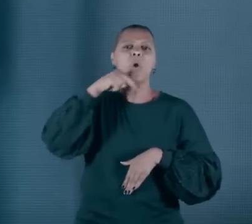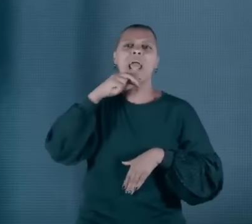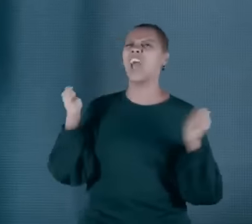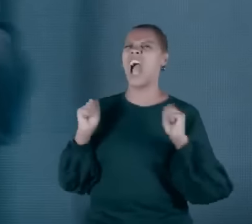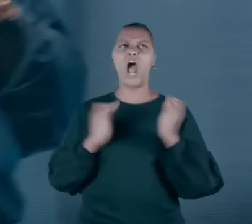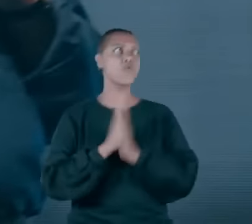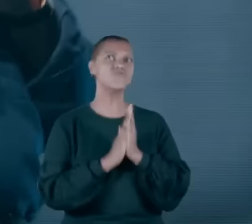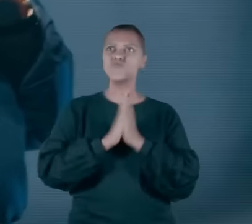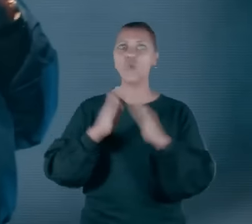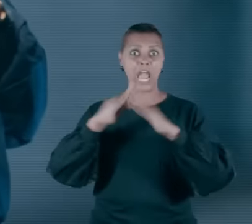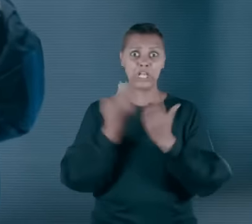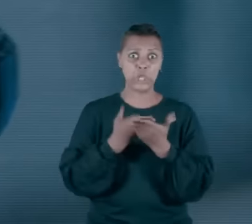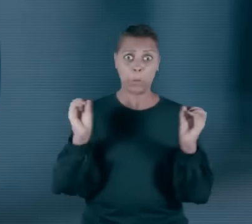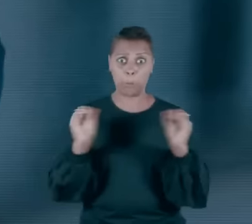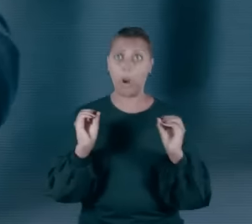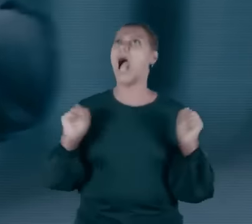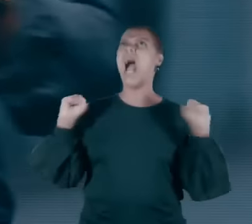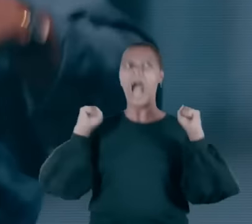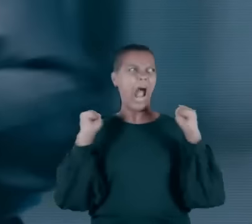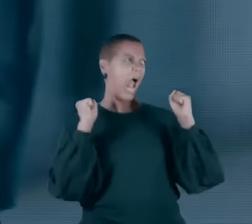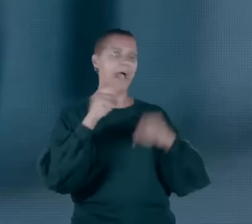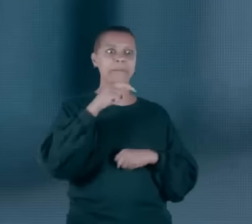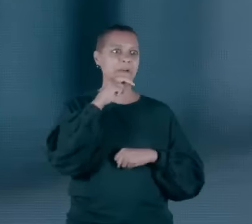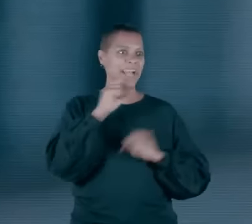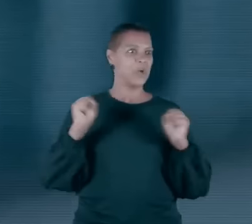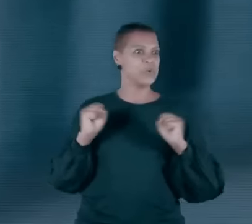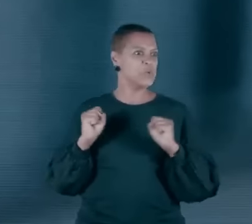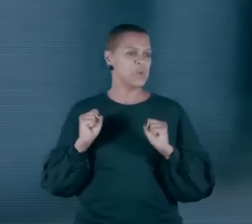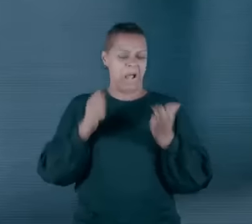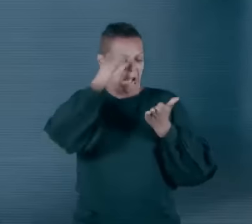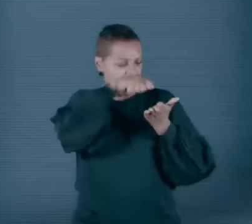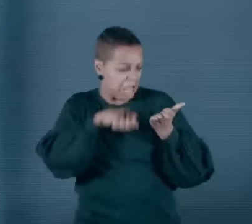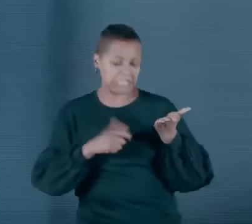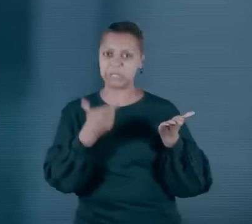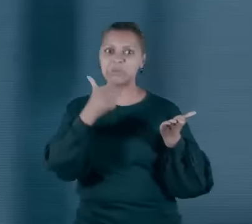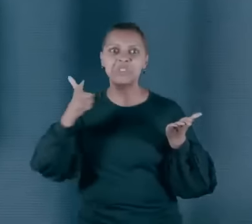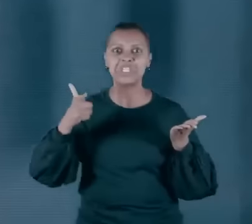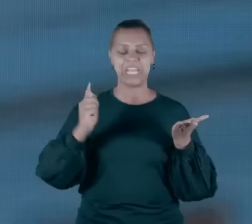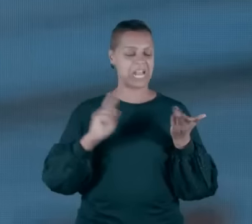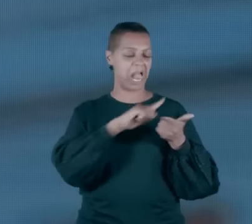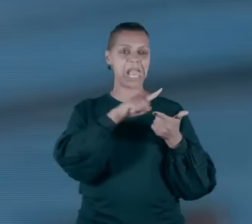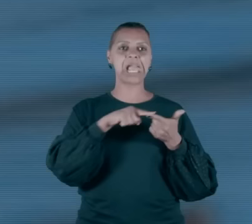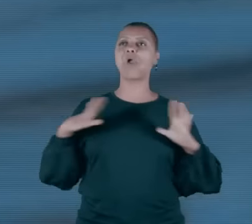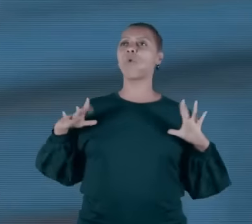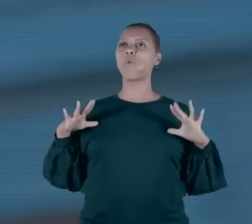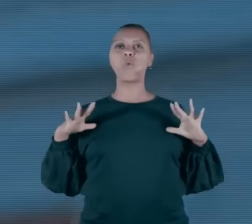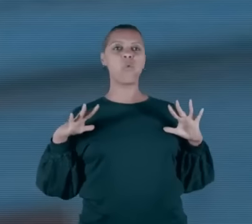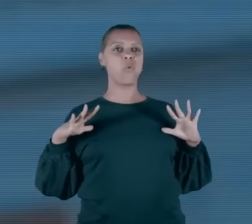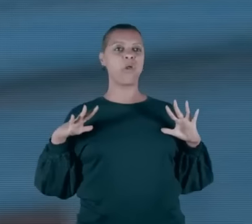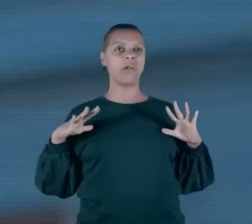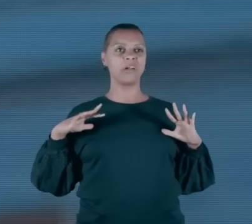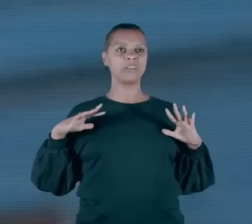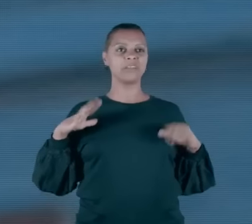escola né não tinha que levantar cedo não tinha que fazer aquelas tarefas mas depois de um